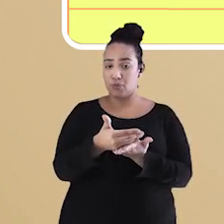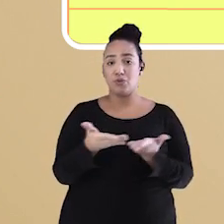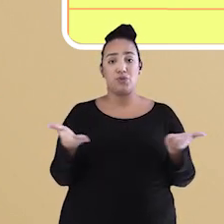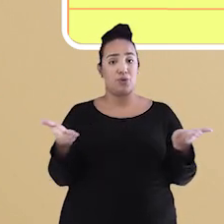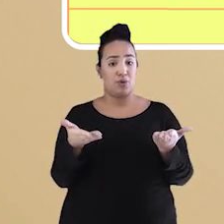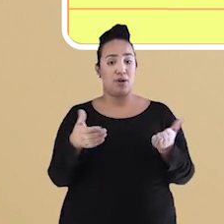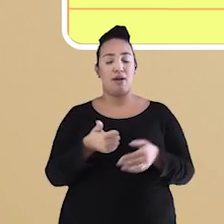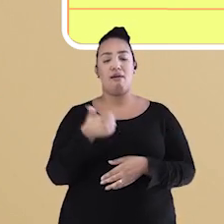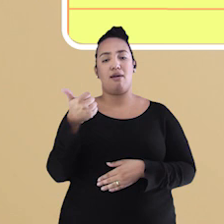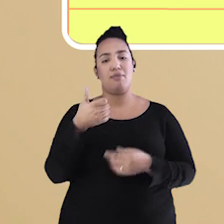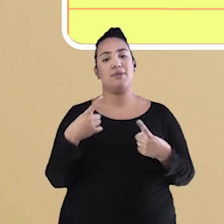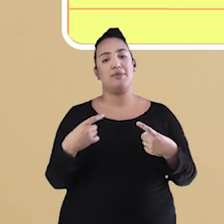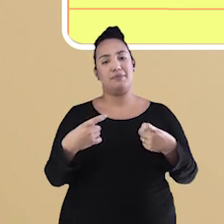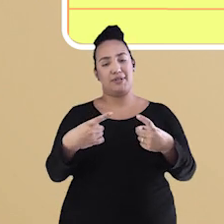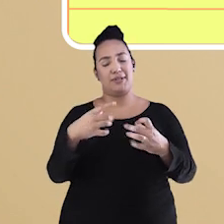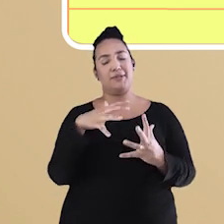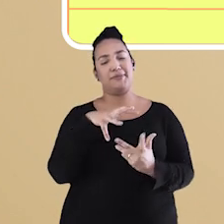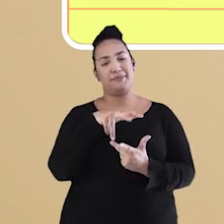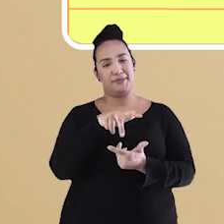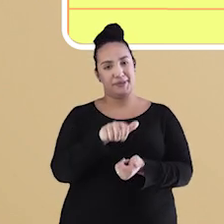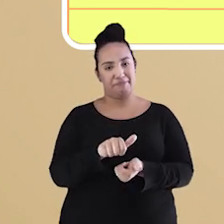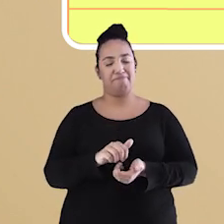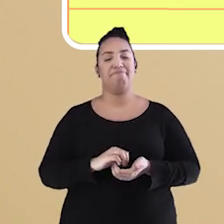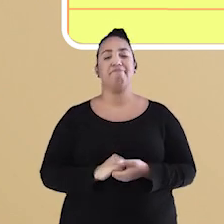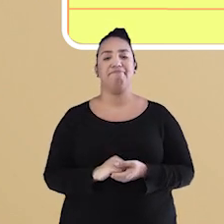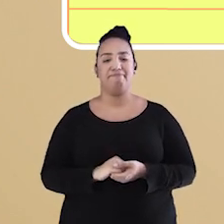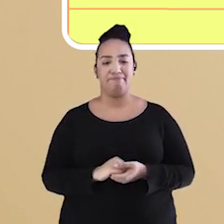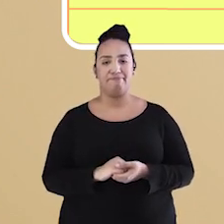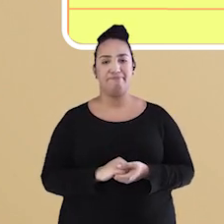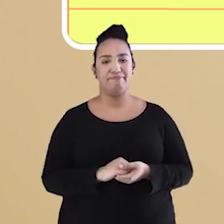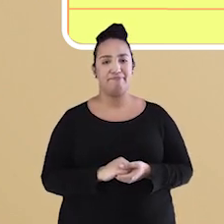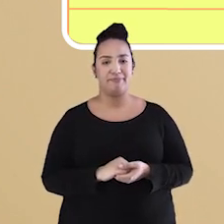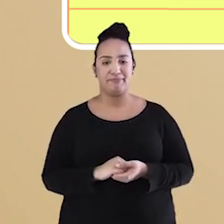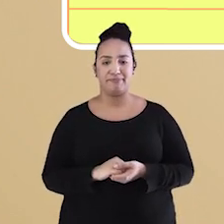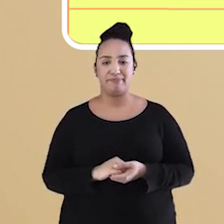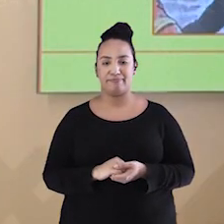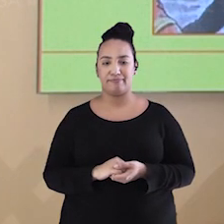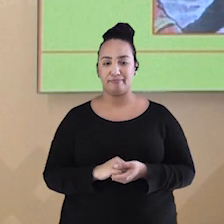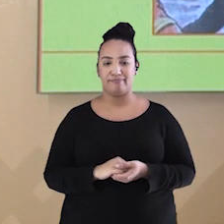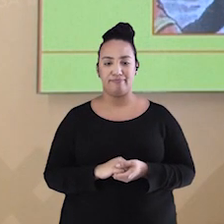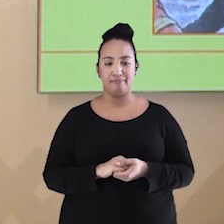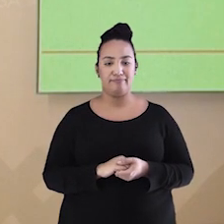de 1914, a Primeira Guerra Mundial.